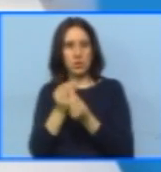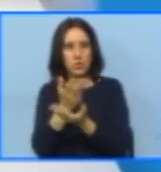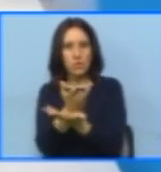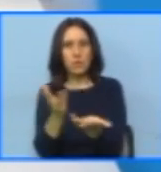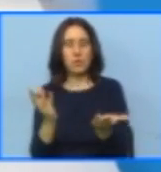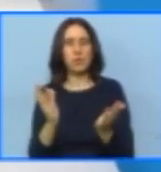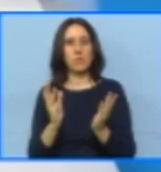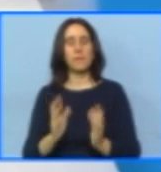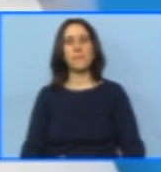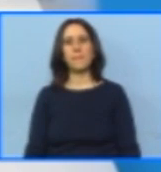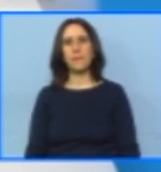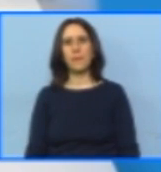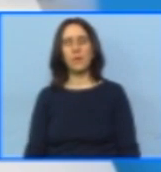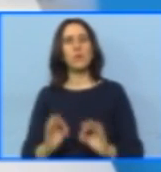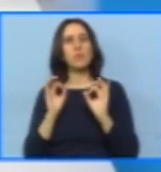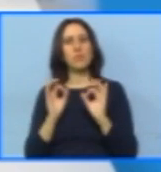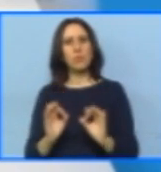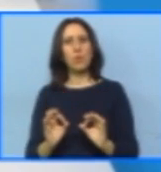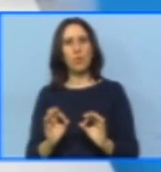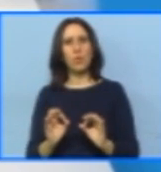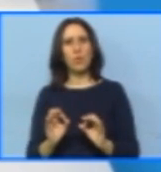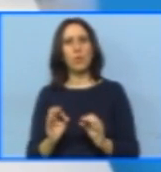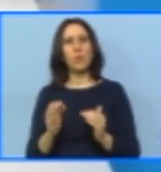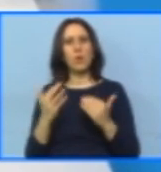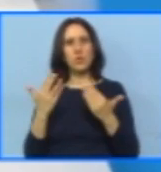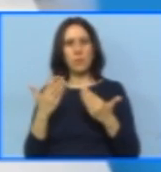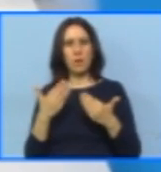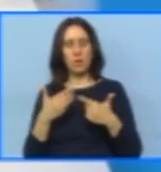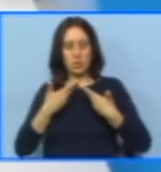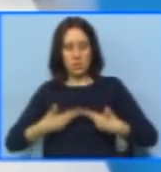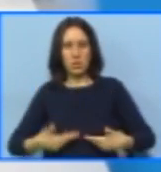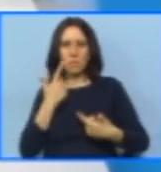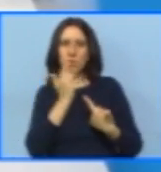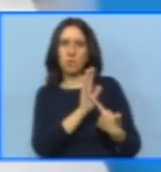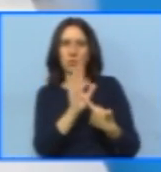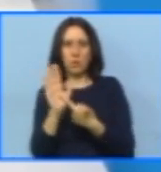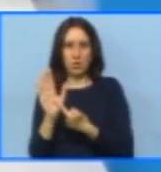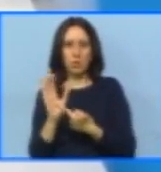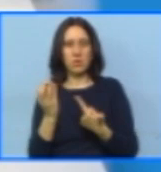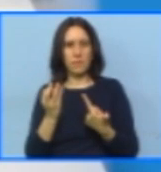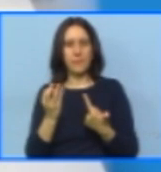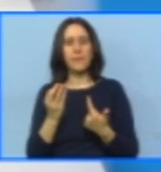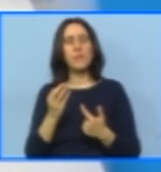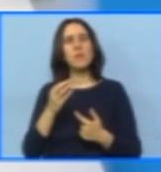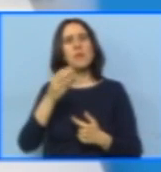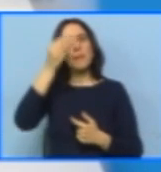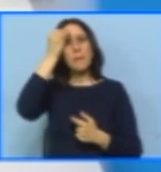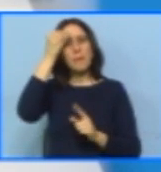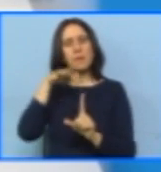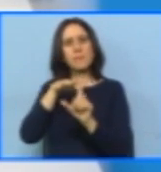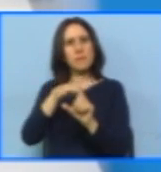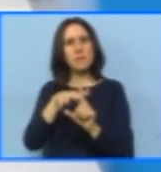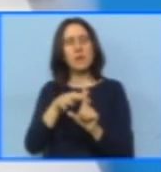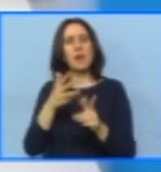convosco. Dito isto, mostrou-lhes as mãos e o lado. Os discípulos ficaram cheios de alegria